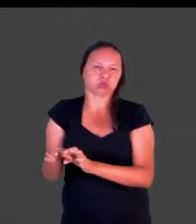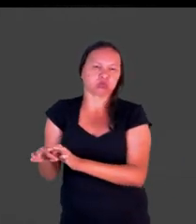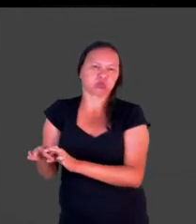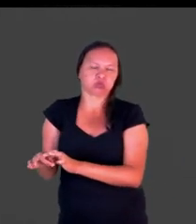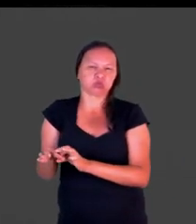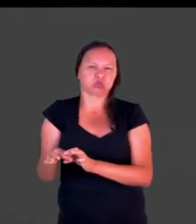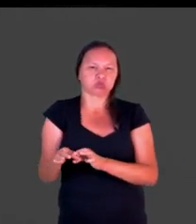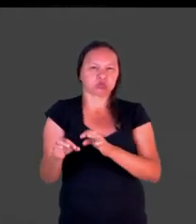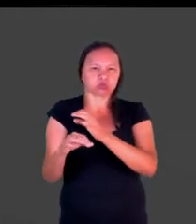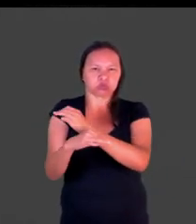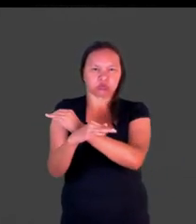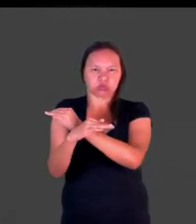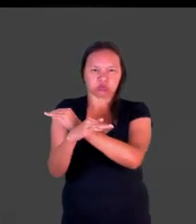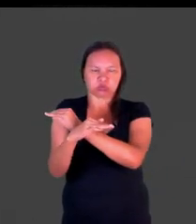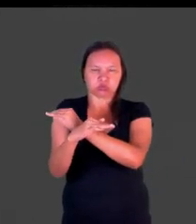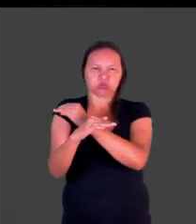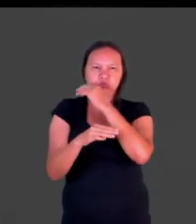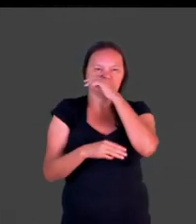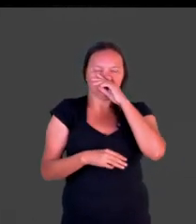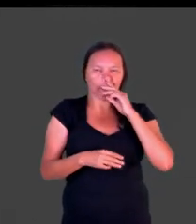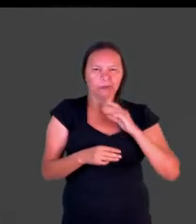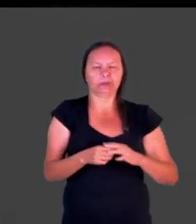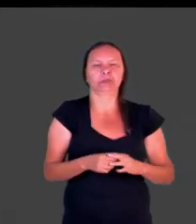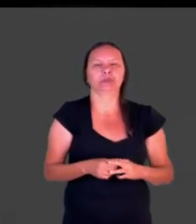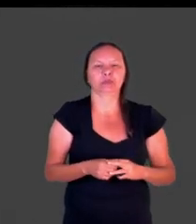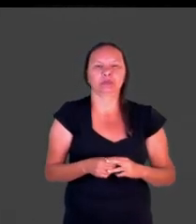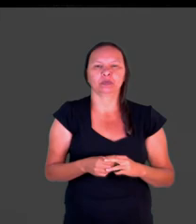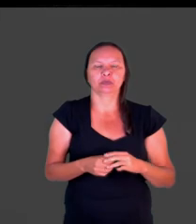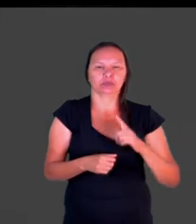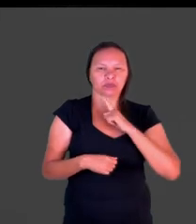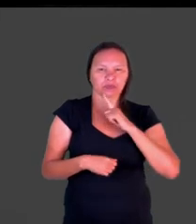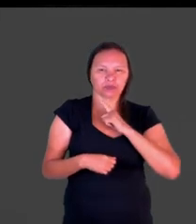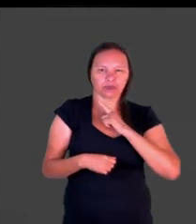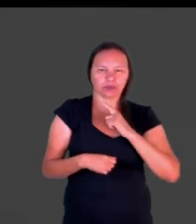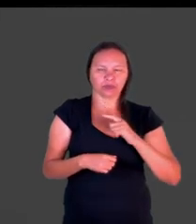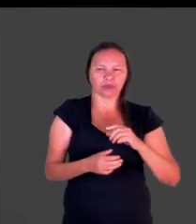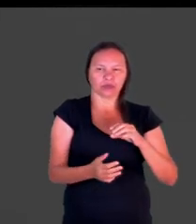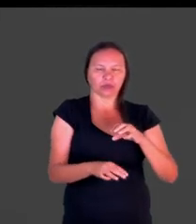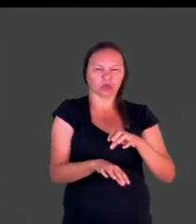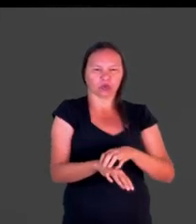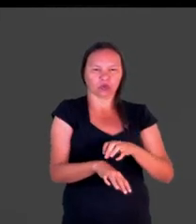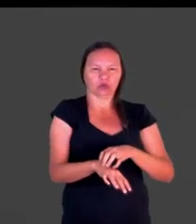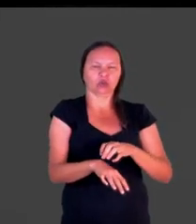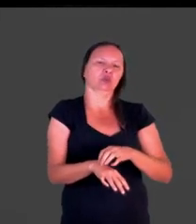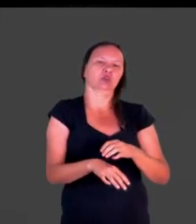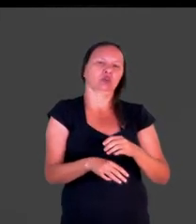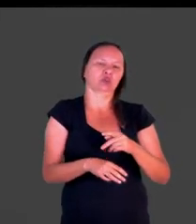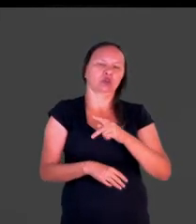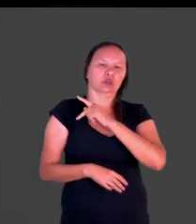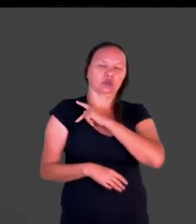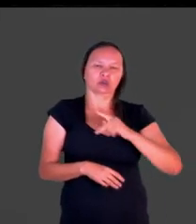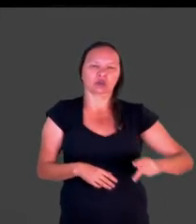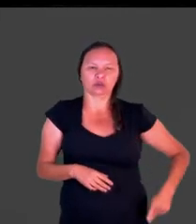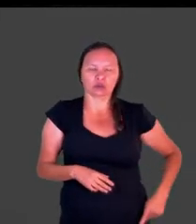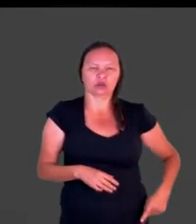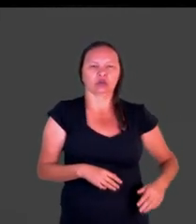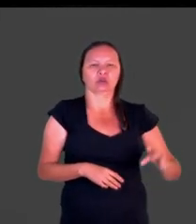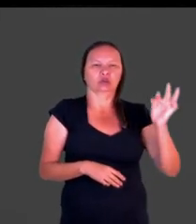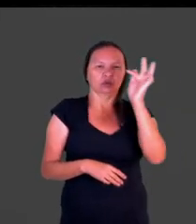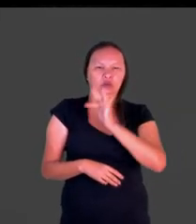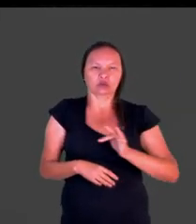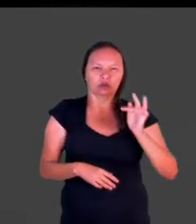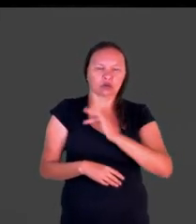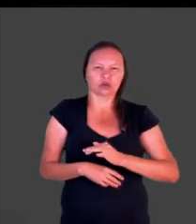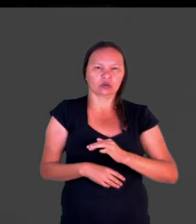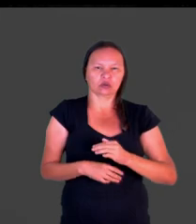H por conta da existência de recursos federais parados em conta que vieram pro